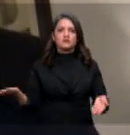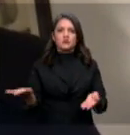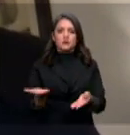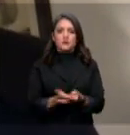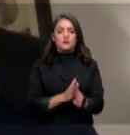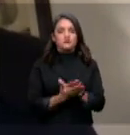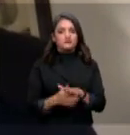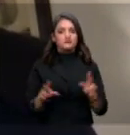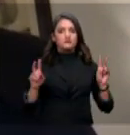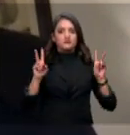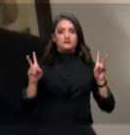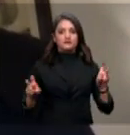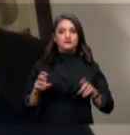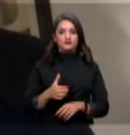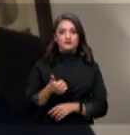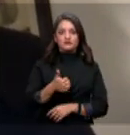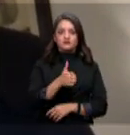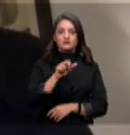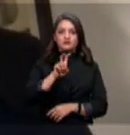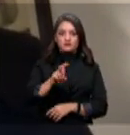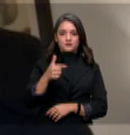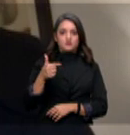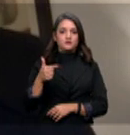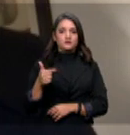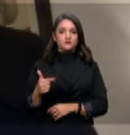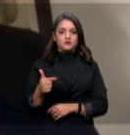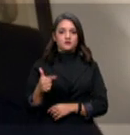tema 152